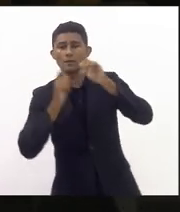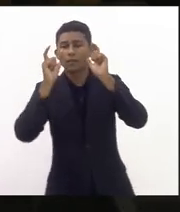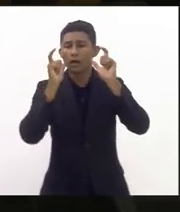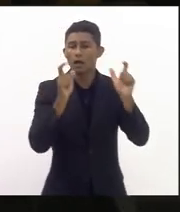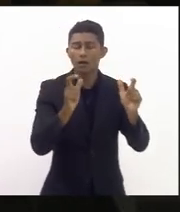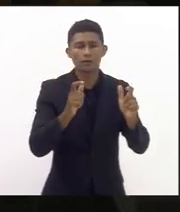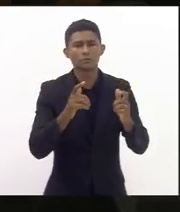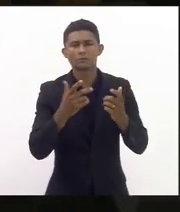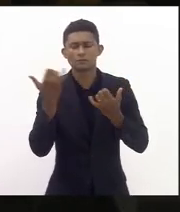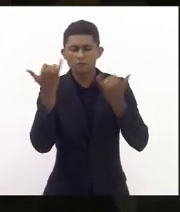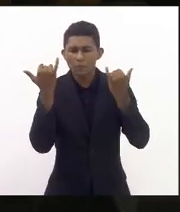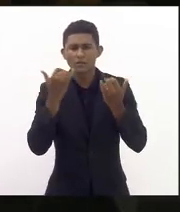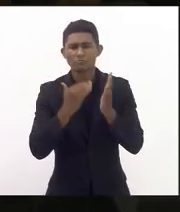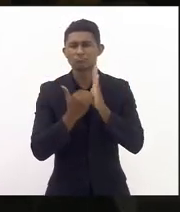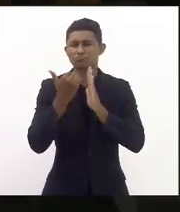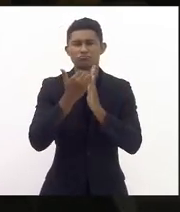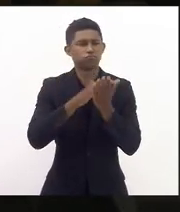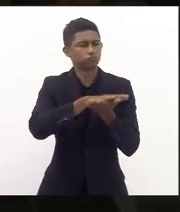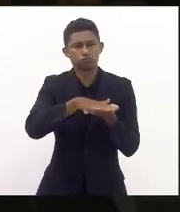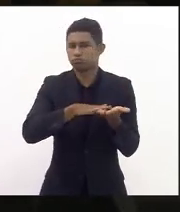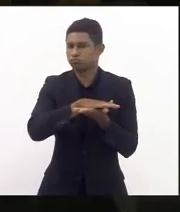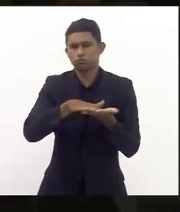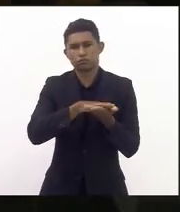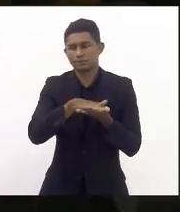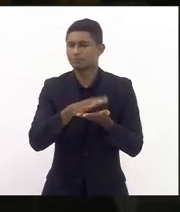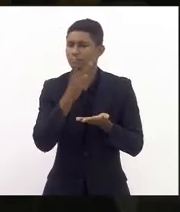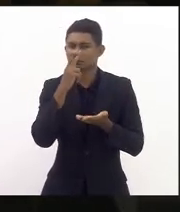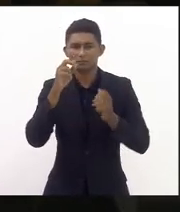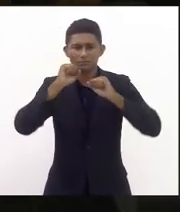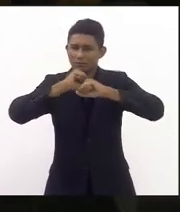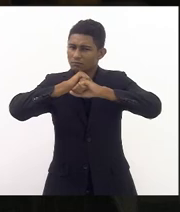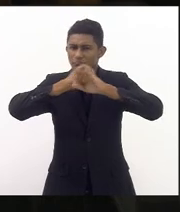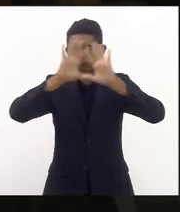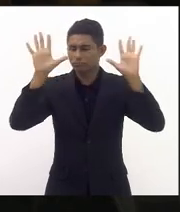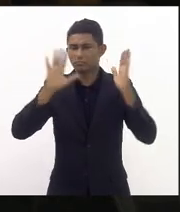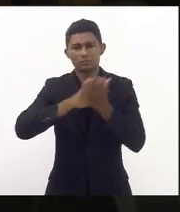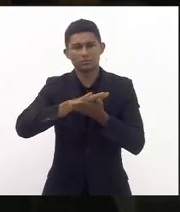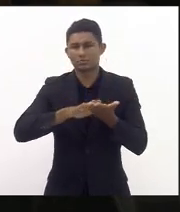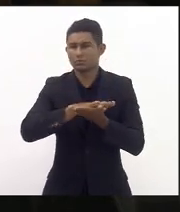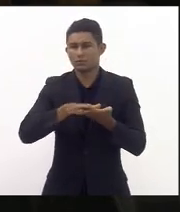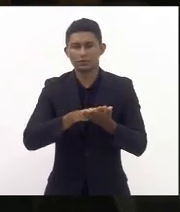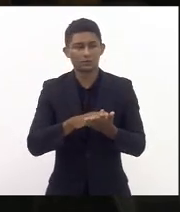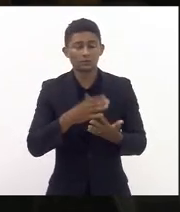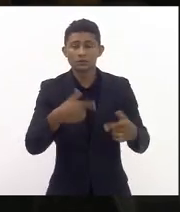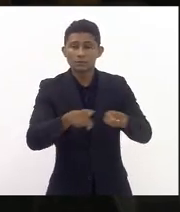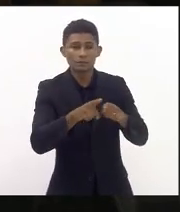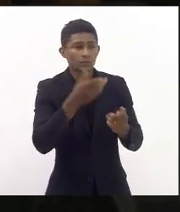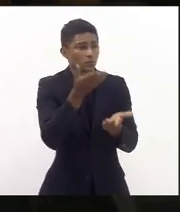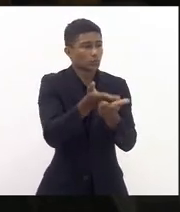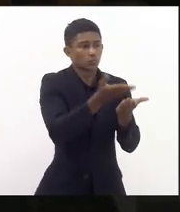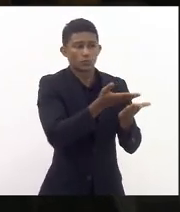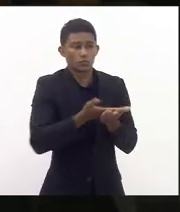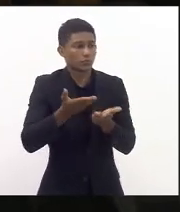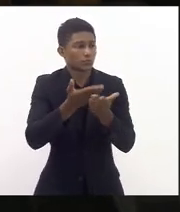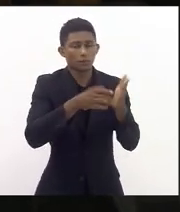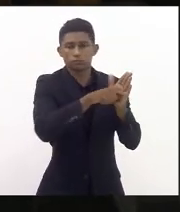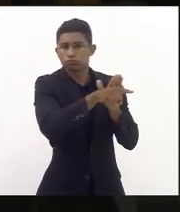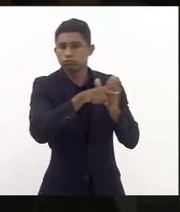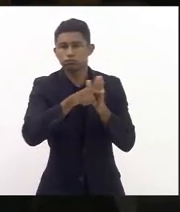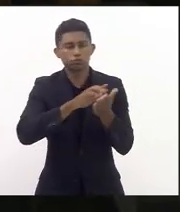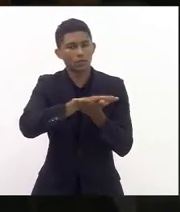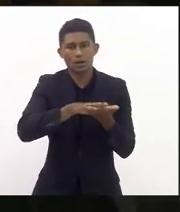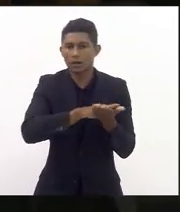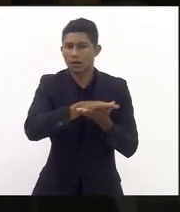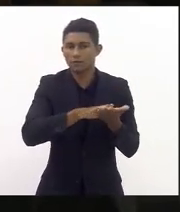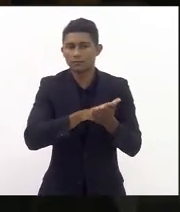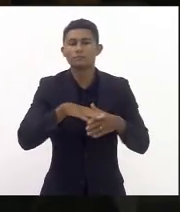mais. Então, nenhuma transparência, nenhum estudo ambiental, e certamente